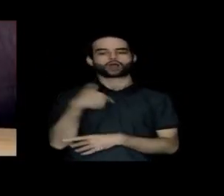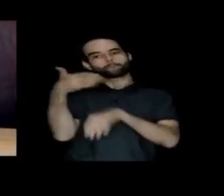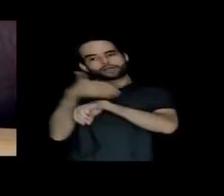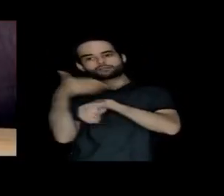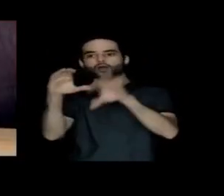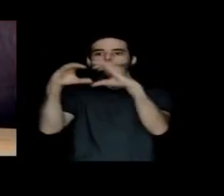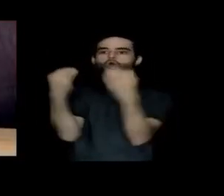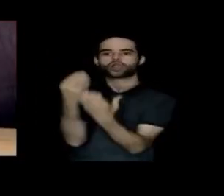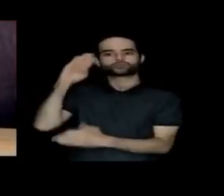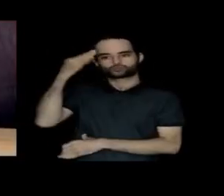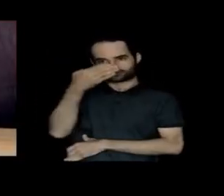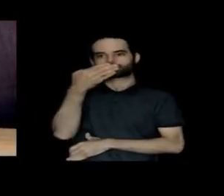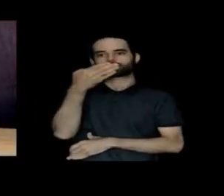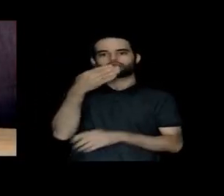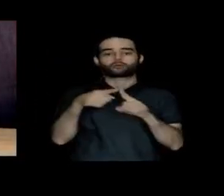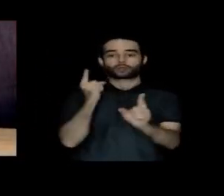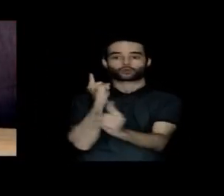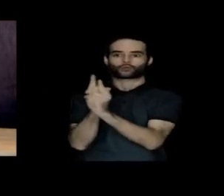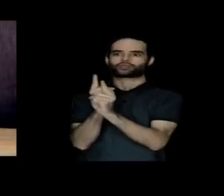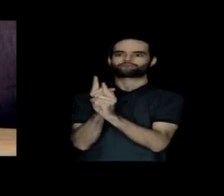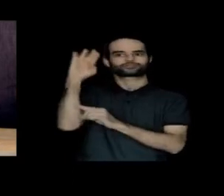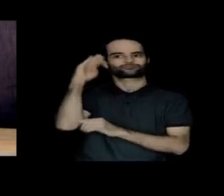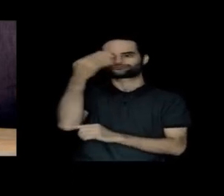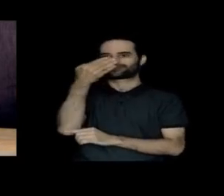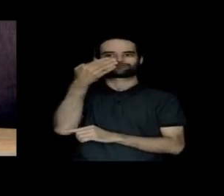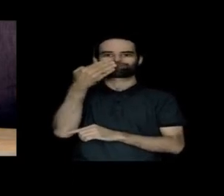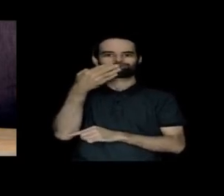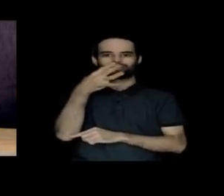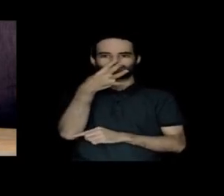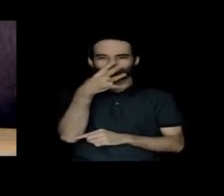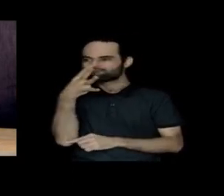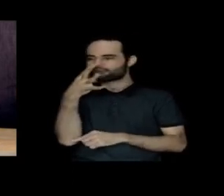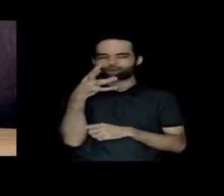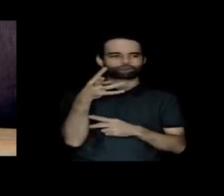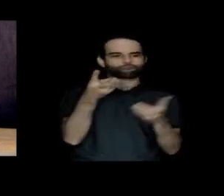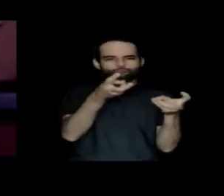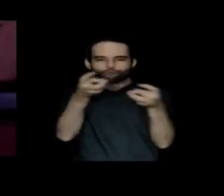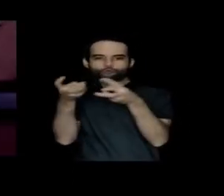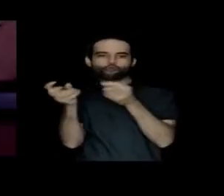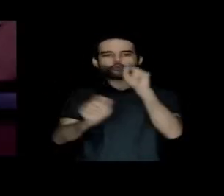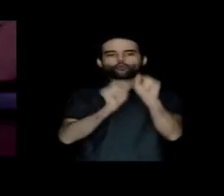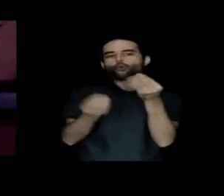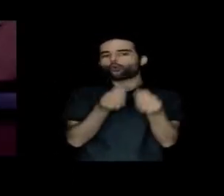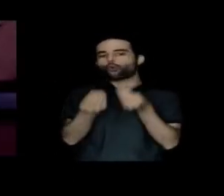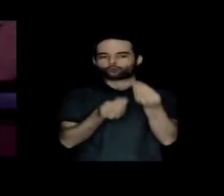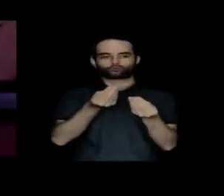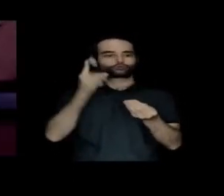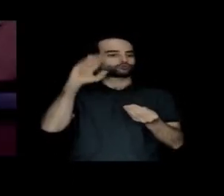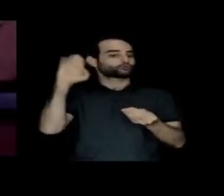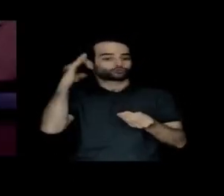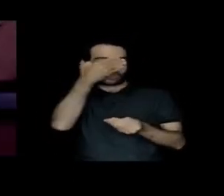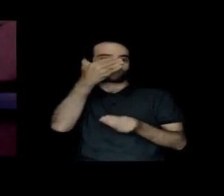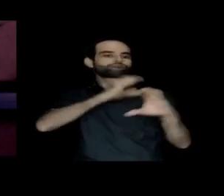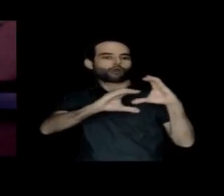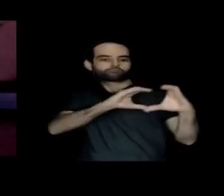congresso, participar desse congresso de surdo-cegueira. E lá encontrei assim uma diversidade de surdos-cegos, né? Vi como que os surdos-cegos